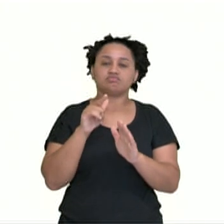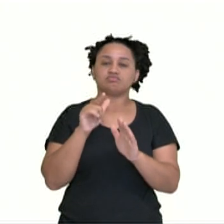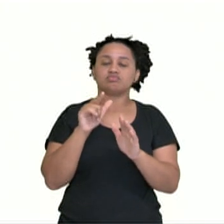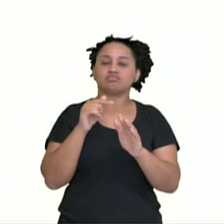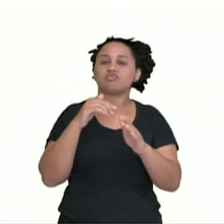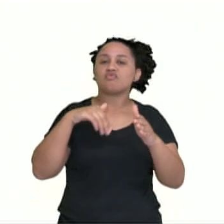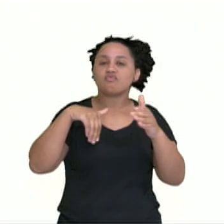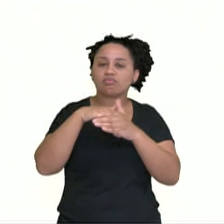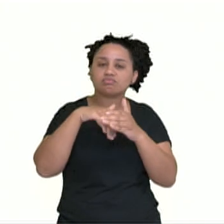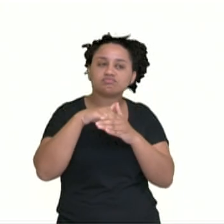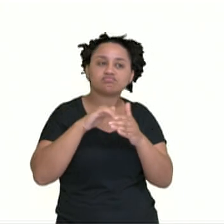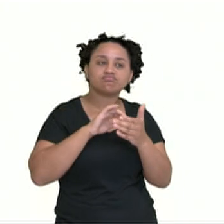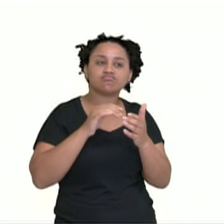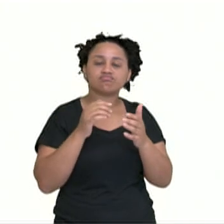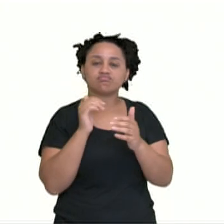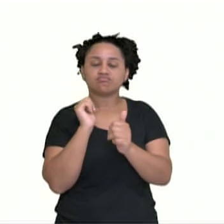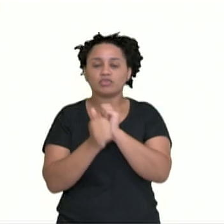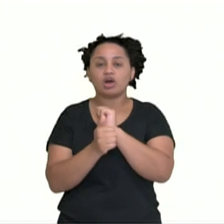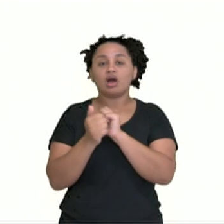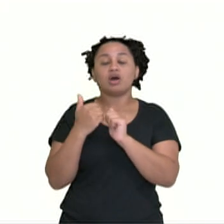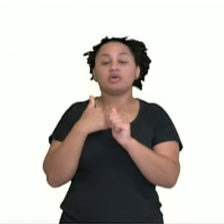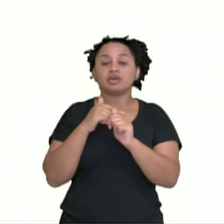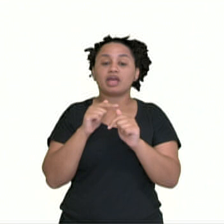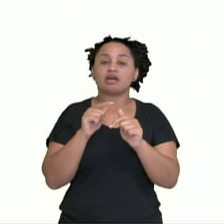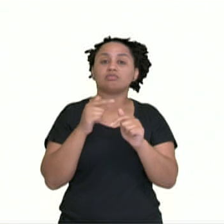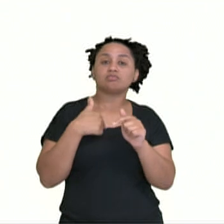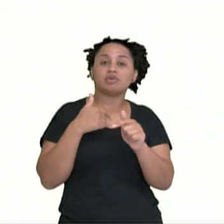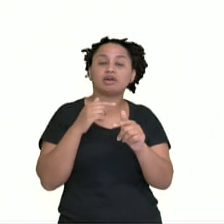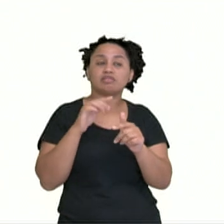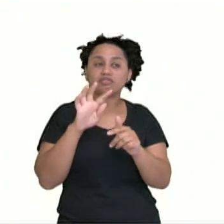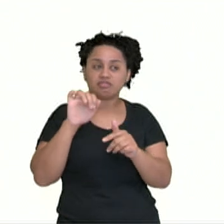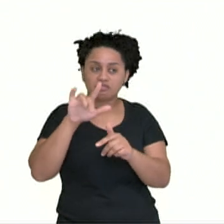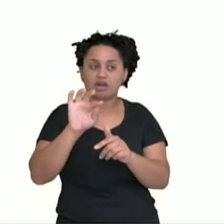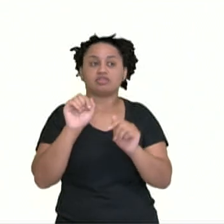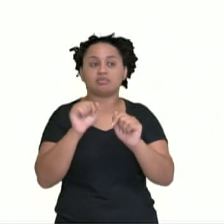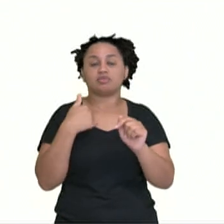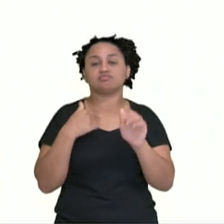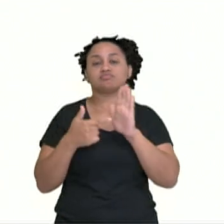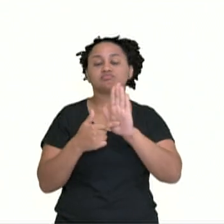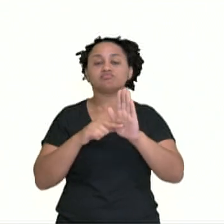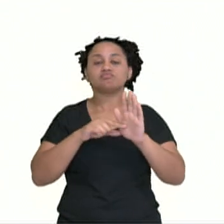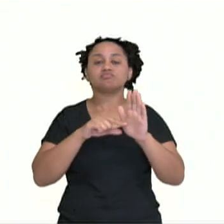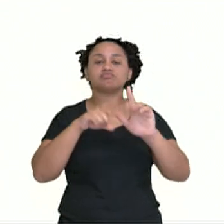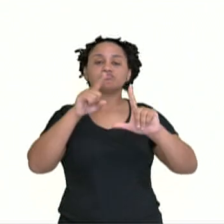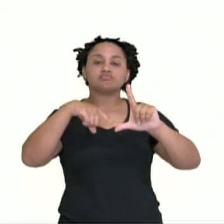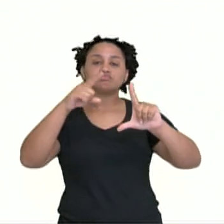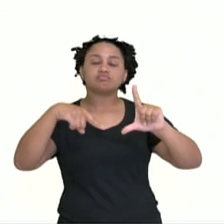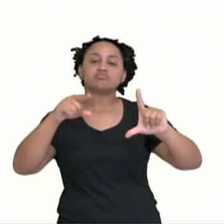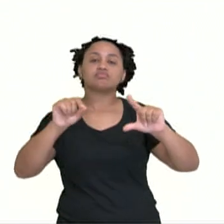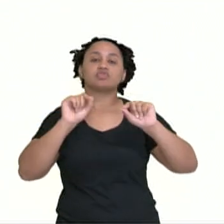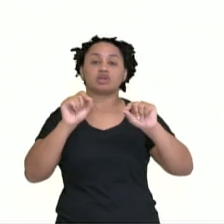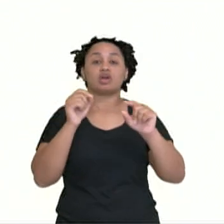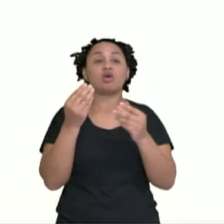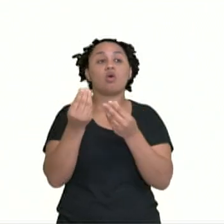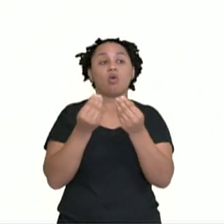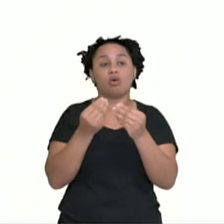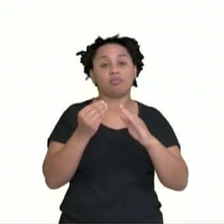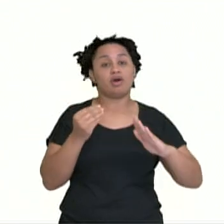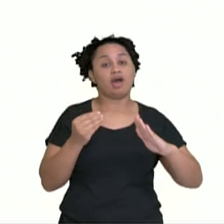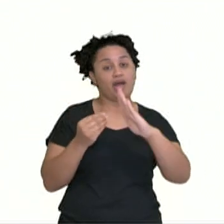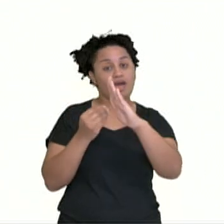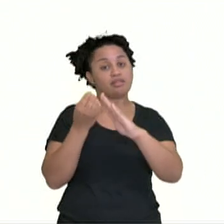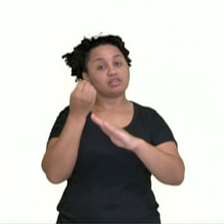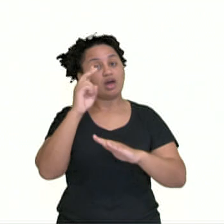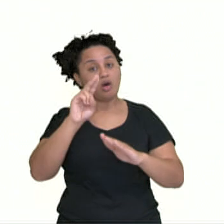Em uma partida de futebol, a cobrança de uma falta pode ser representada graficamente por um gráfico do tipo reta